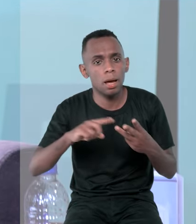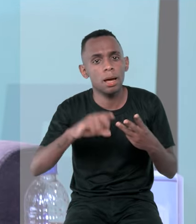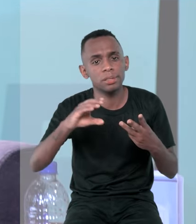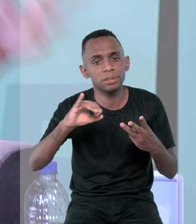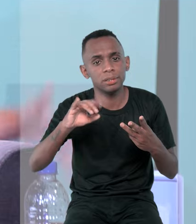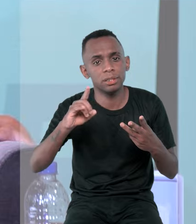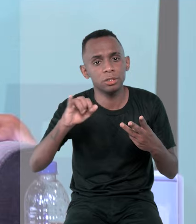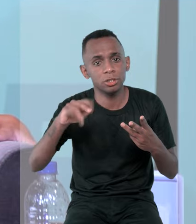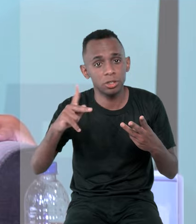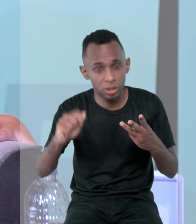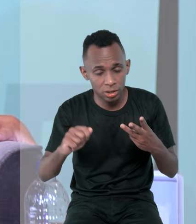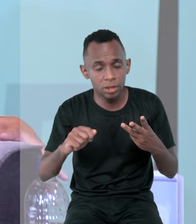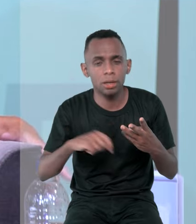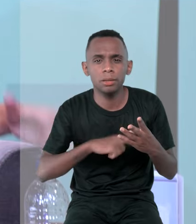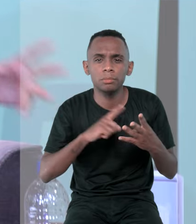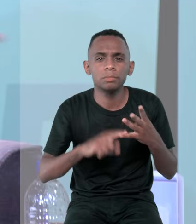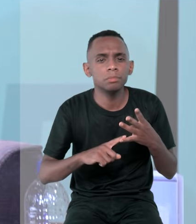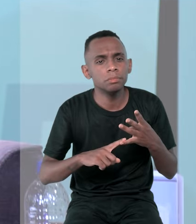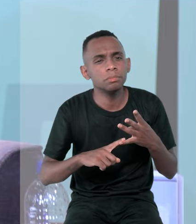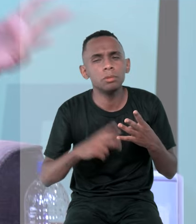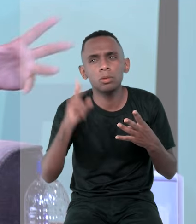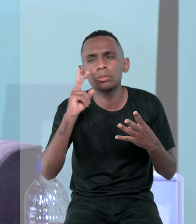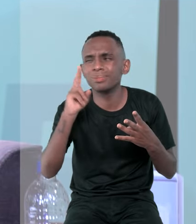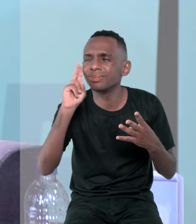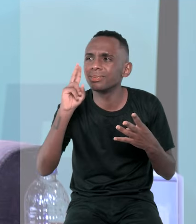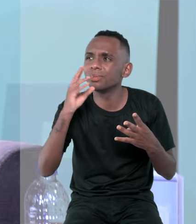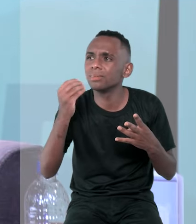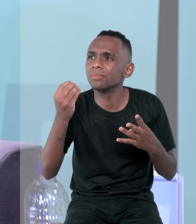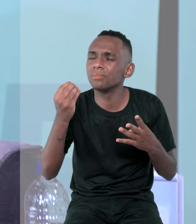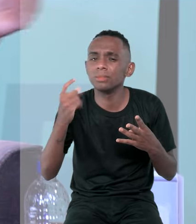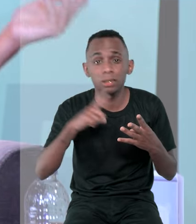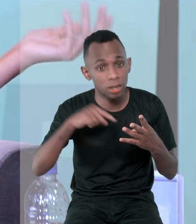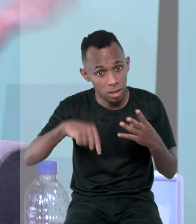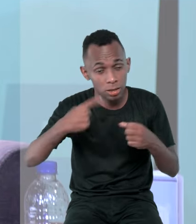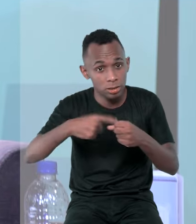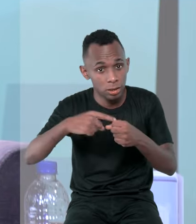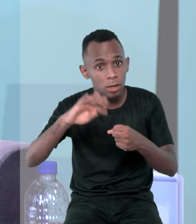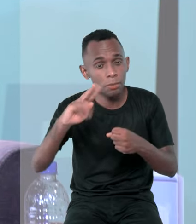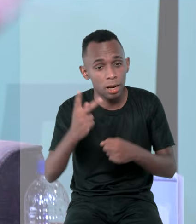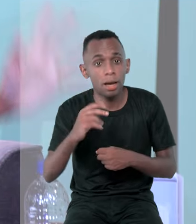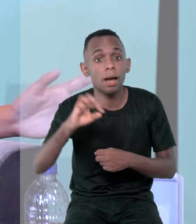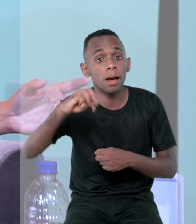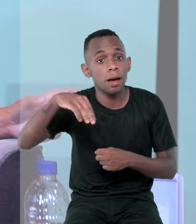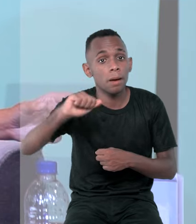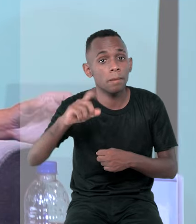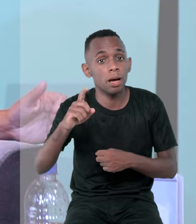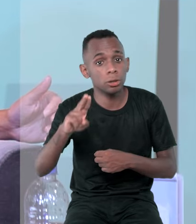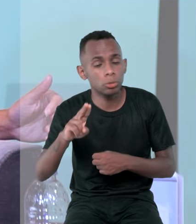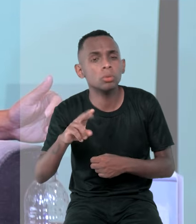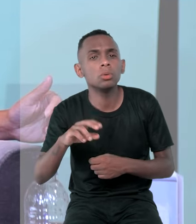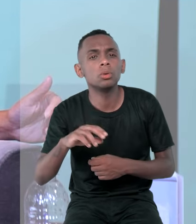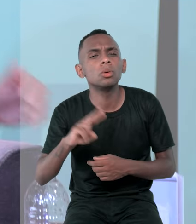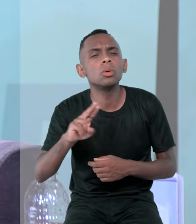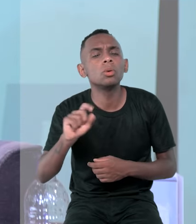da Silva, não estou lembrando todos aqui, a gente tem aqui em Belo Horizonte Madu Costa, vários.